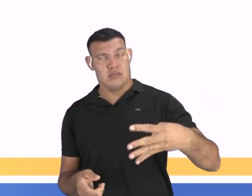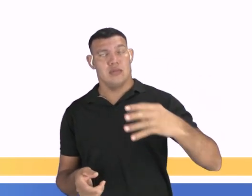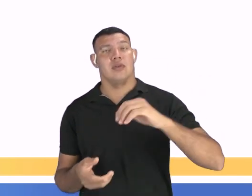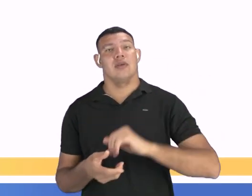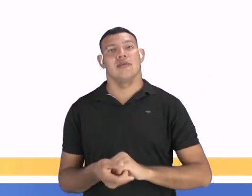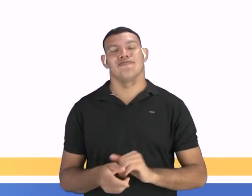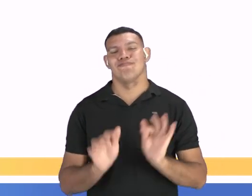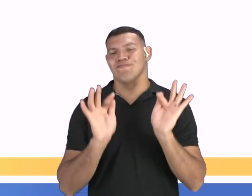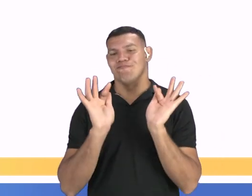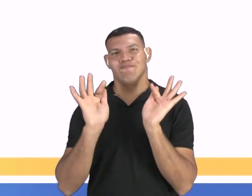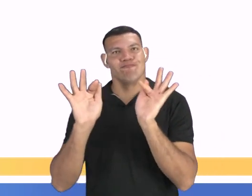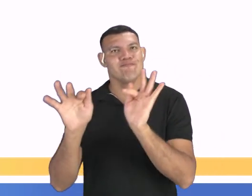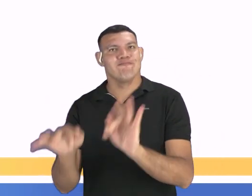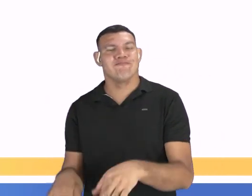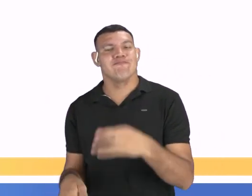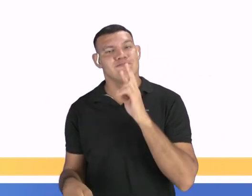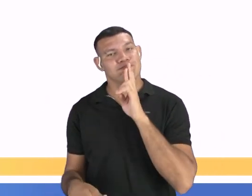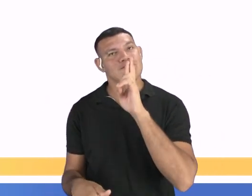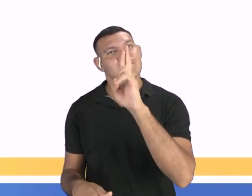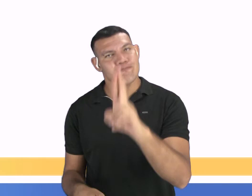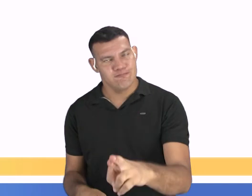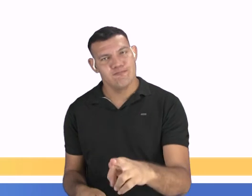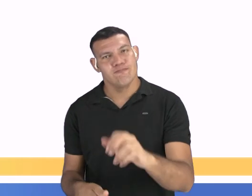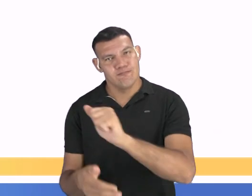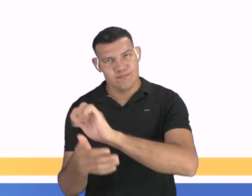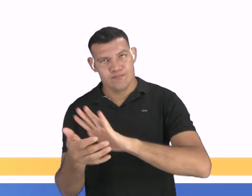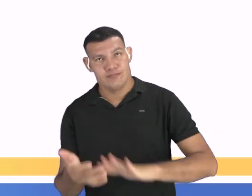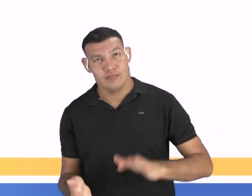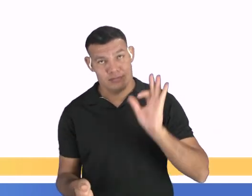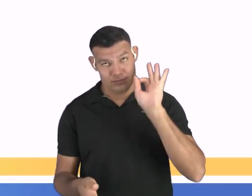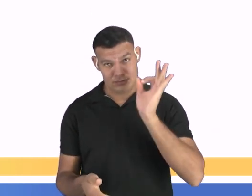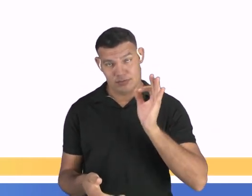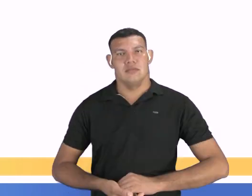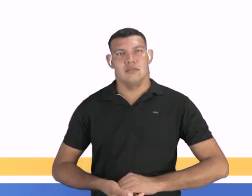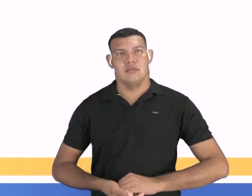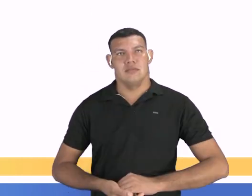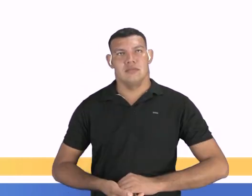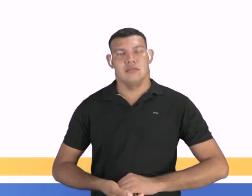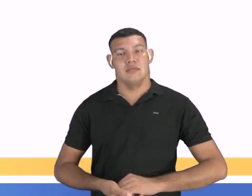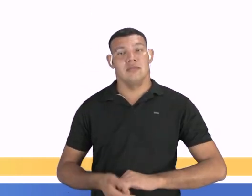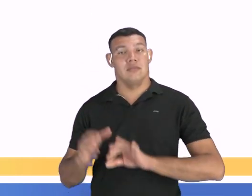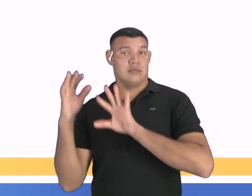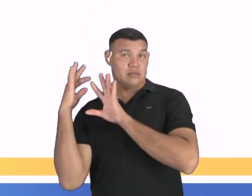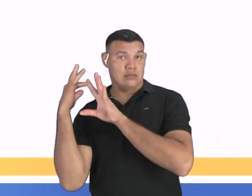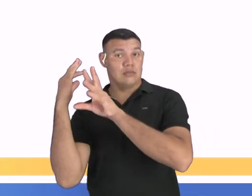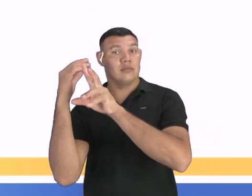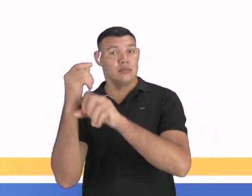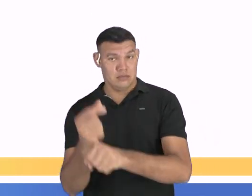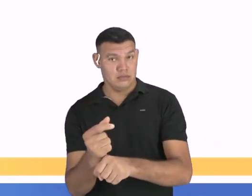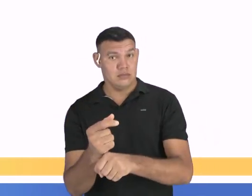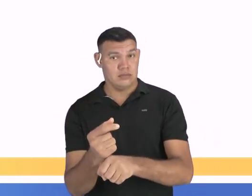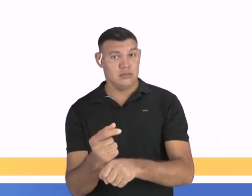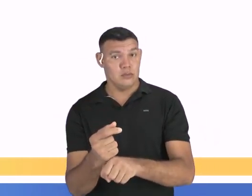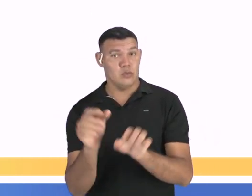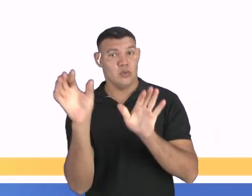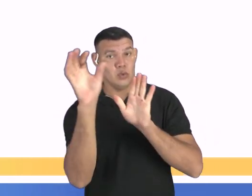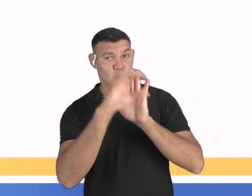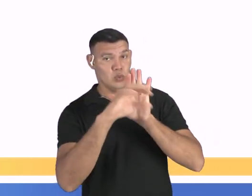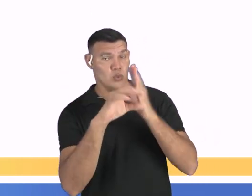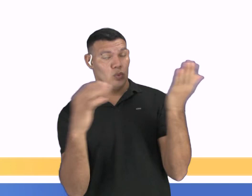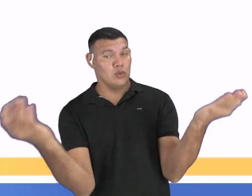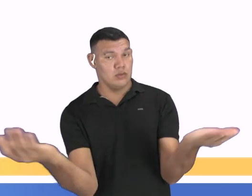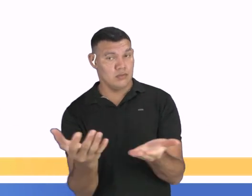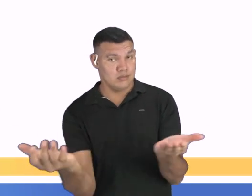nós chegamos aí na resolução final desse exercício, certo? Então, retomando aí o que vimos na nossa aula